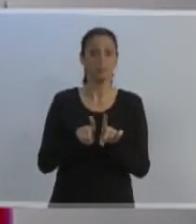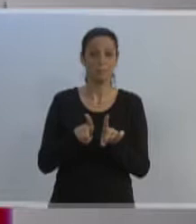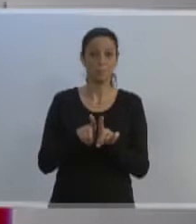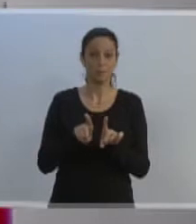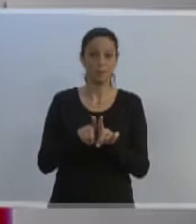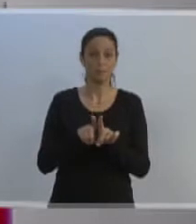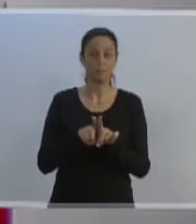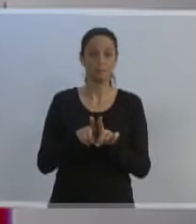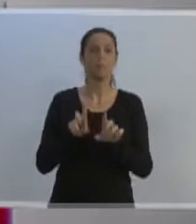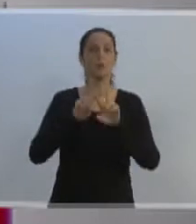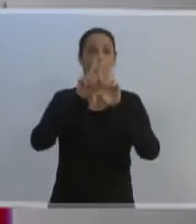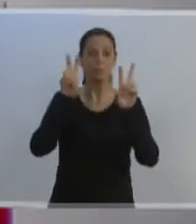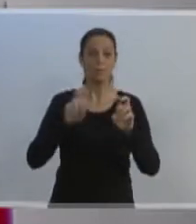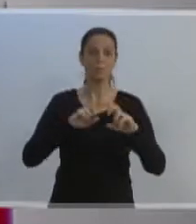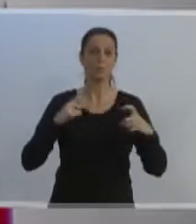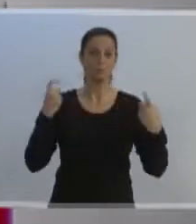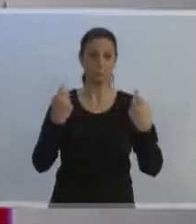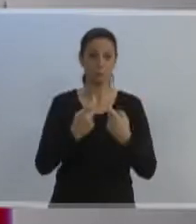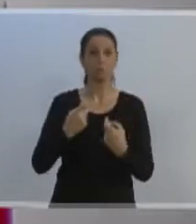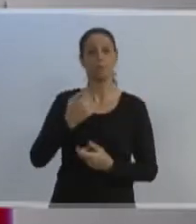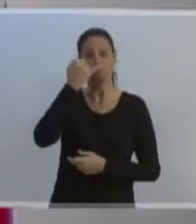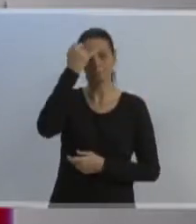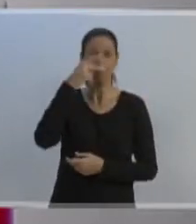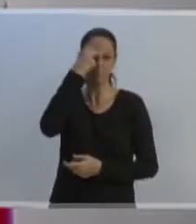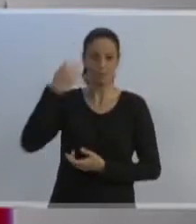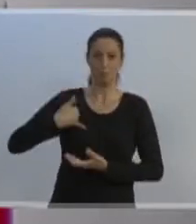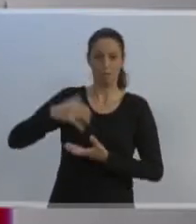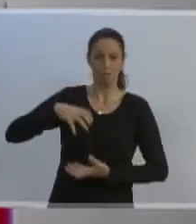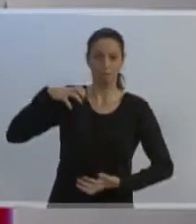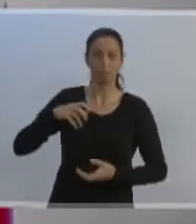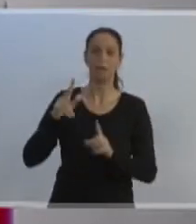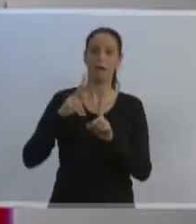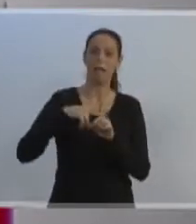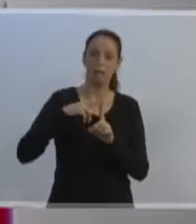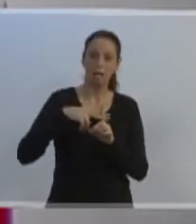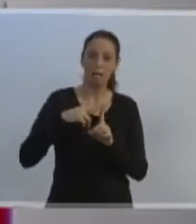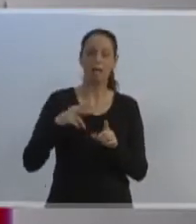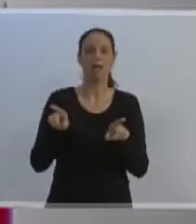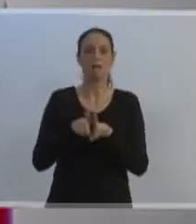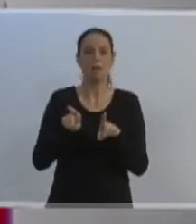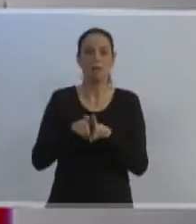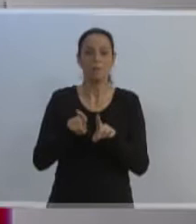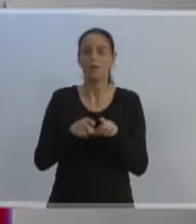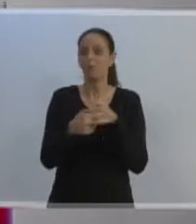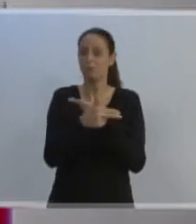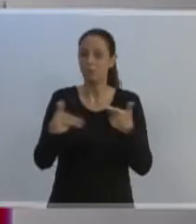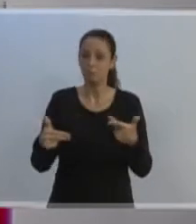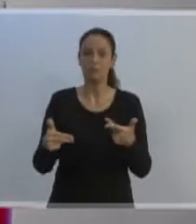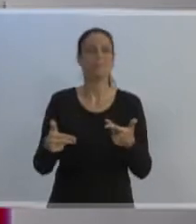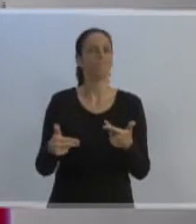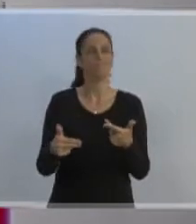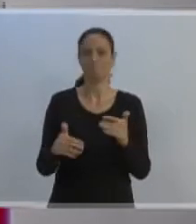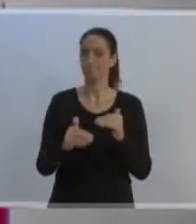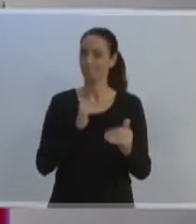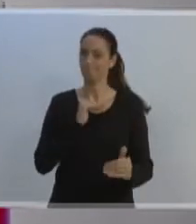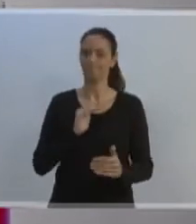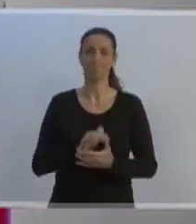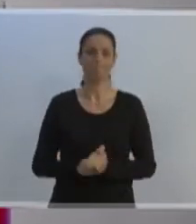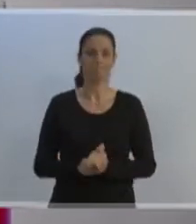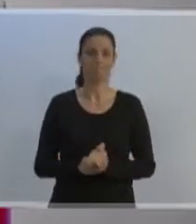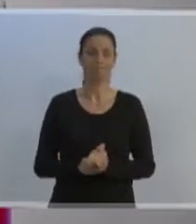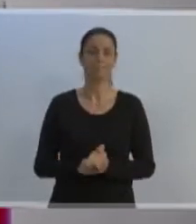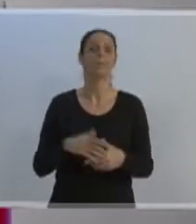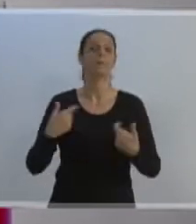relativos à sexualidade da pessoa adulta, como a prostituição, masturbação, entre outros atos libidinosos. 3.